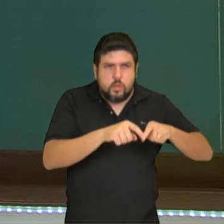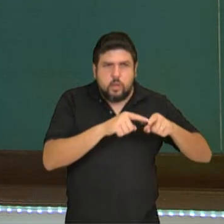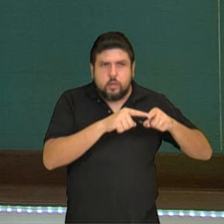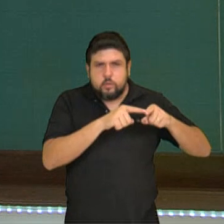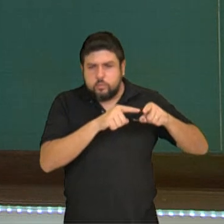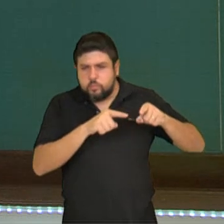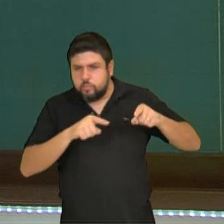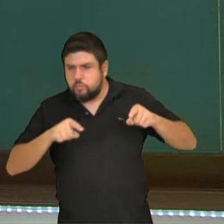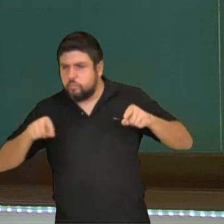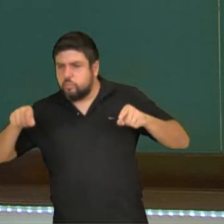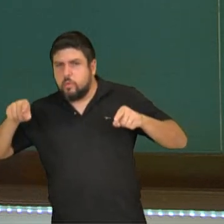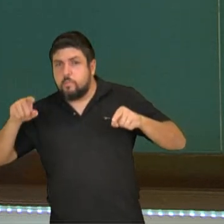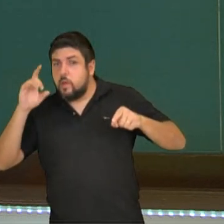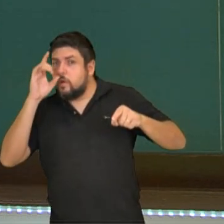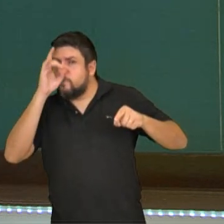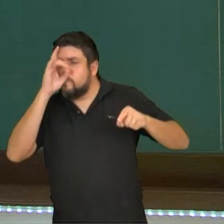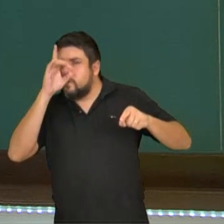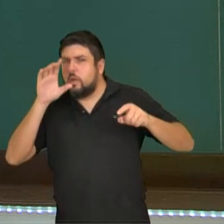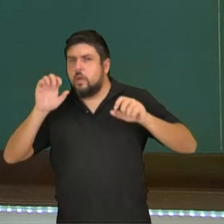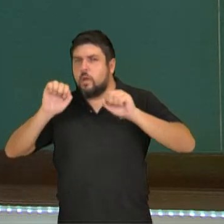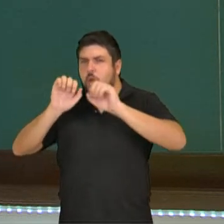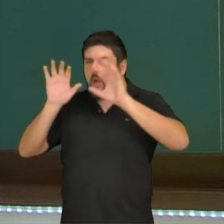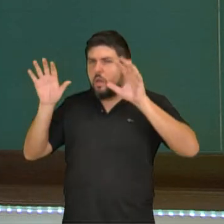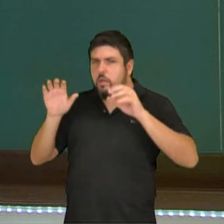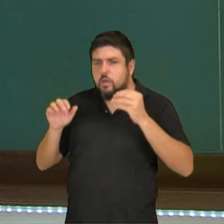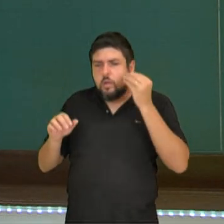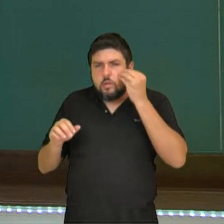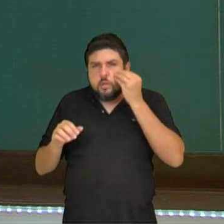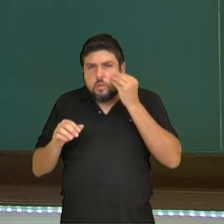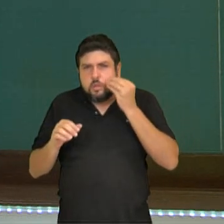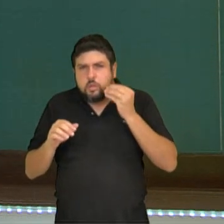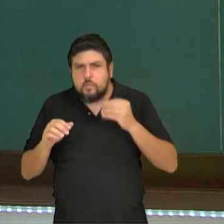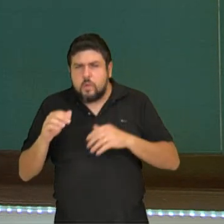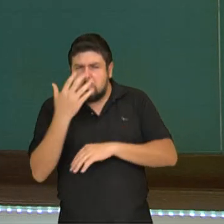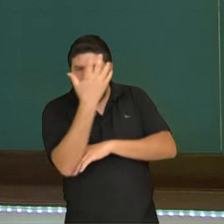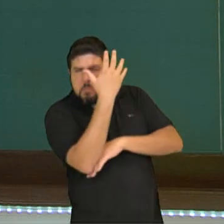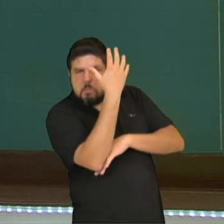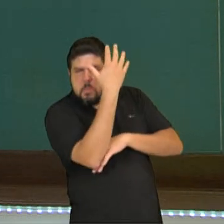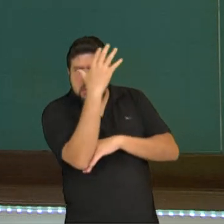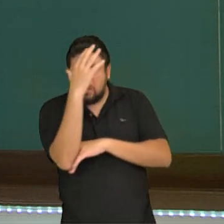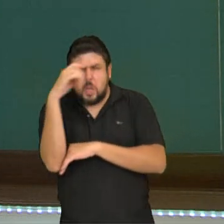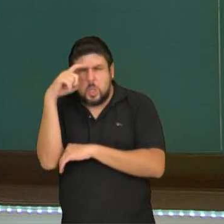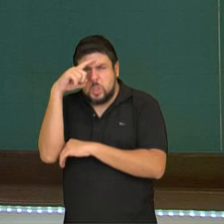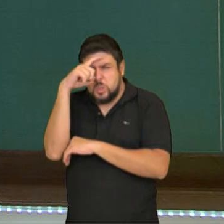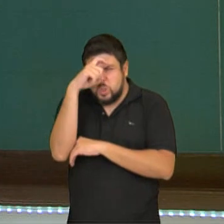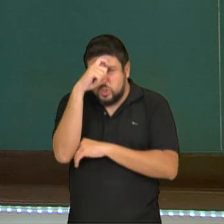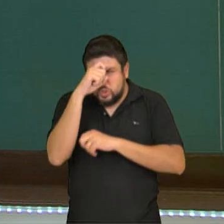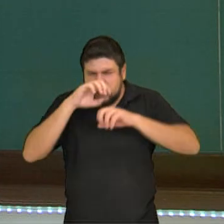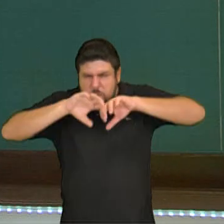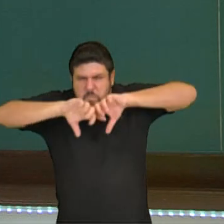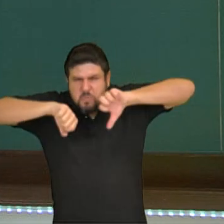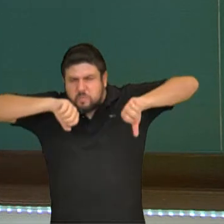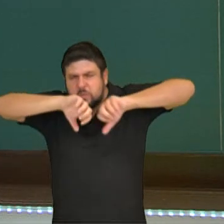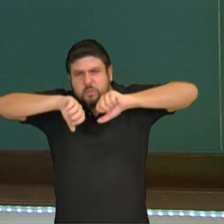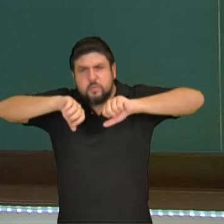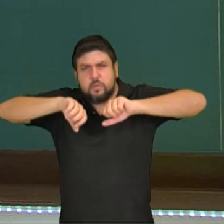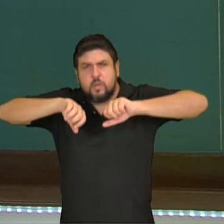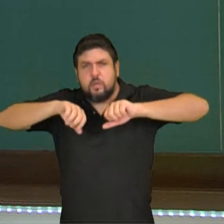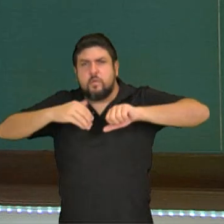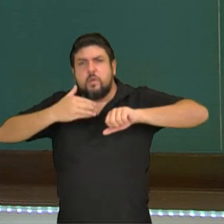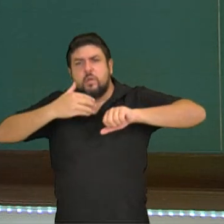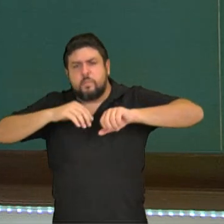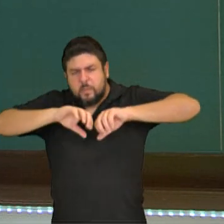que acontece? Eu vou tentar passar por esse meio, que é um mato muito difícil de passar, ou eu vou dar a volta aqui por fora, por mais que seja mais